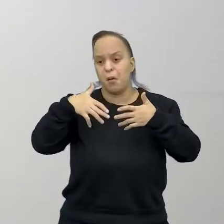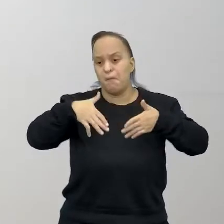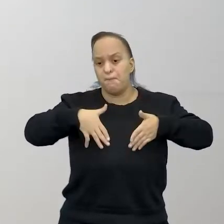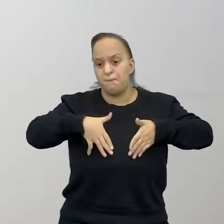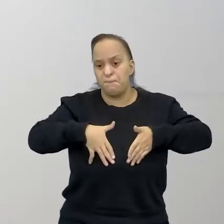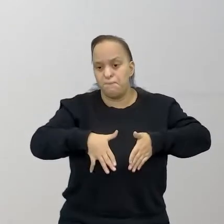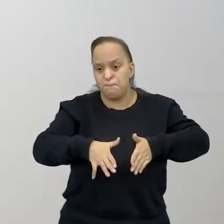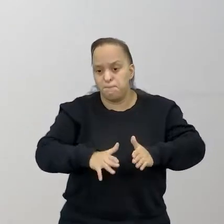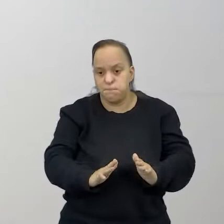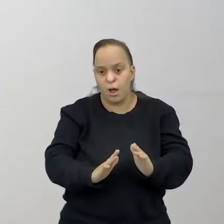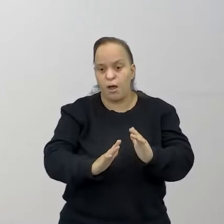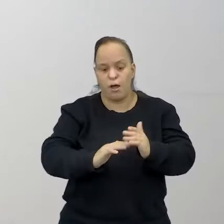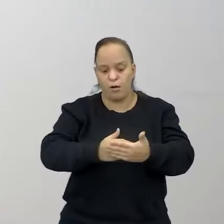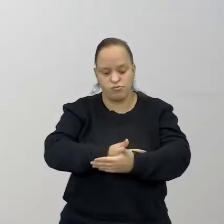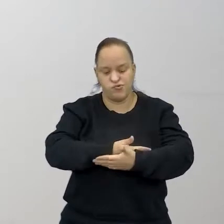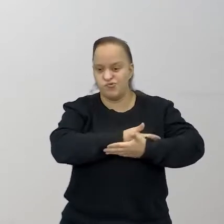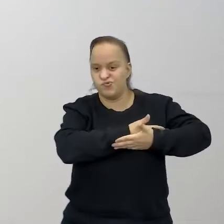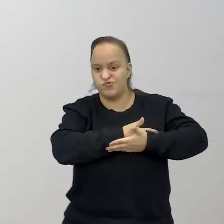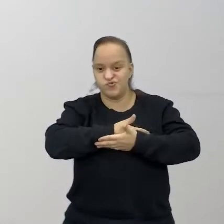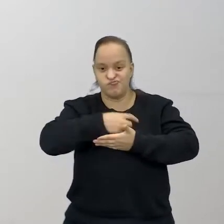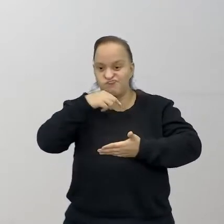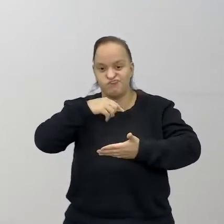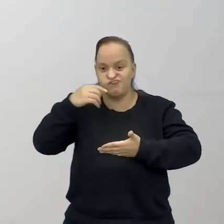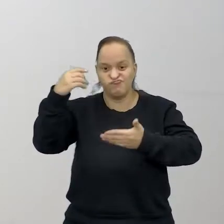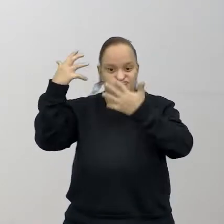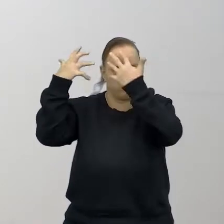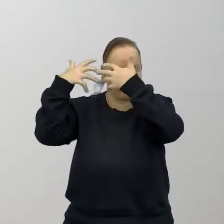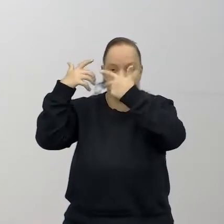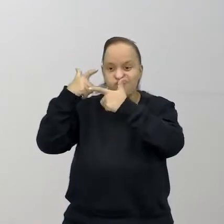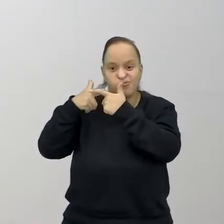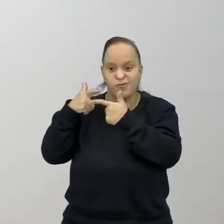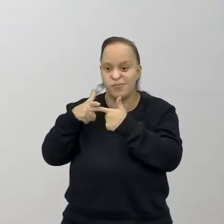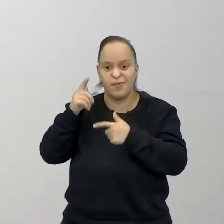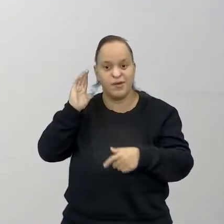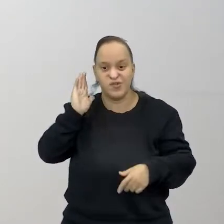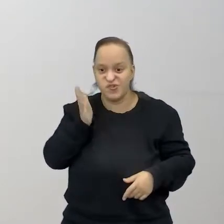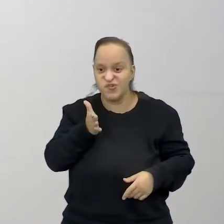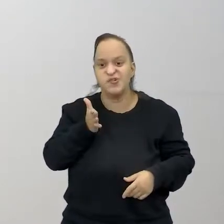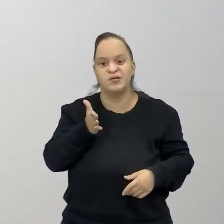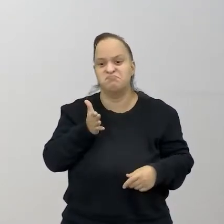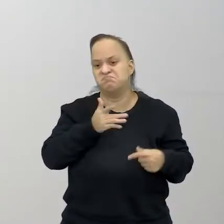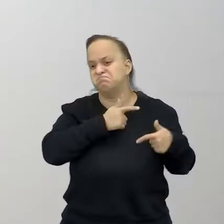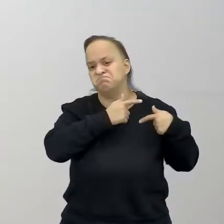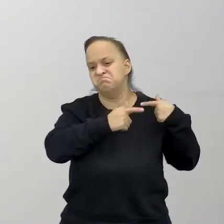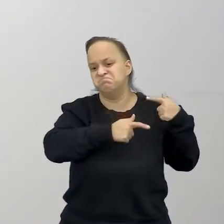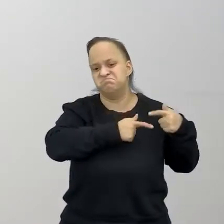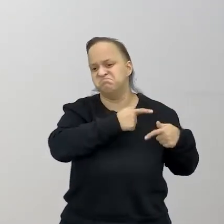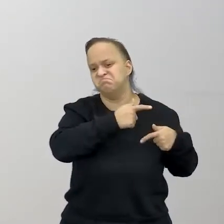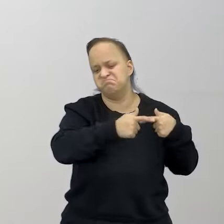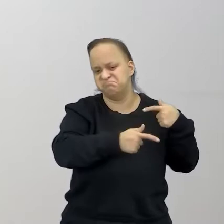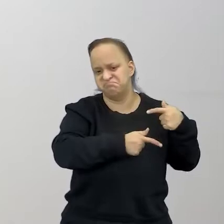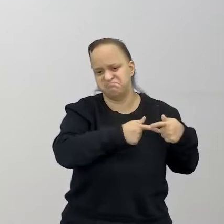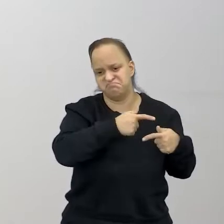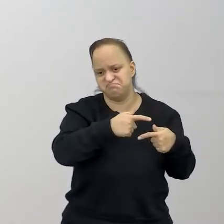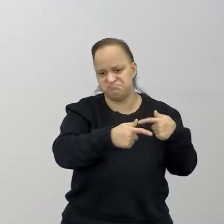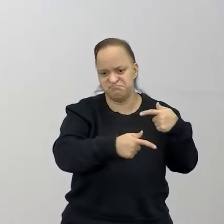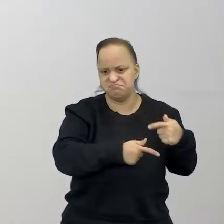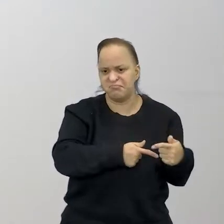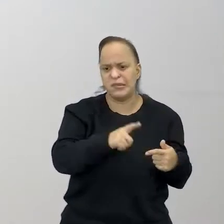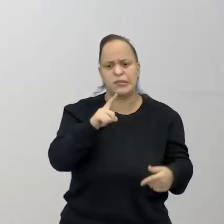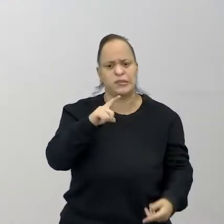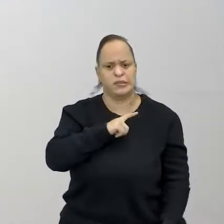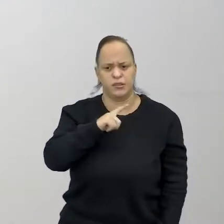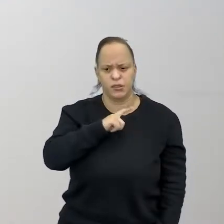né? São hereditárias, por exemplo, são genéticas, tem vários desses processos de pessoas, né, que acabam